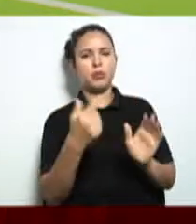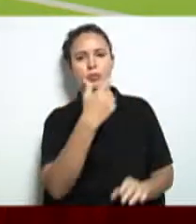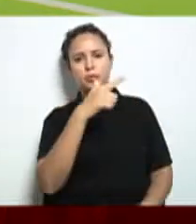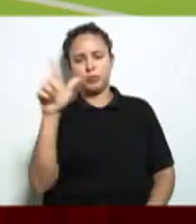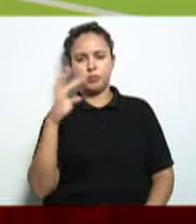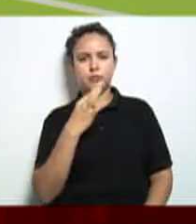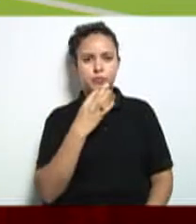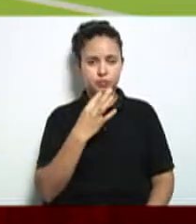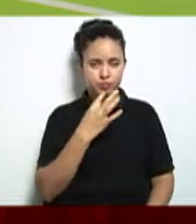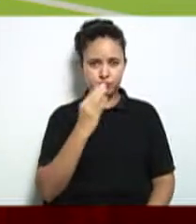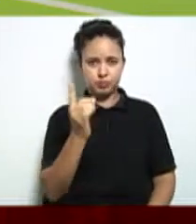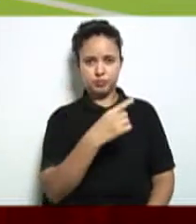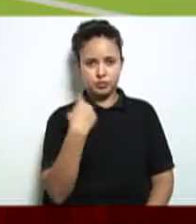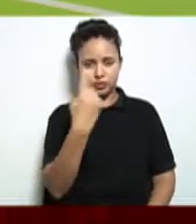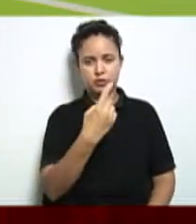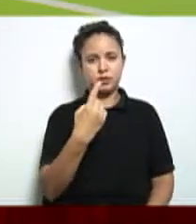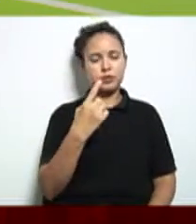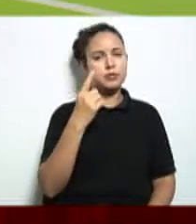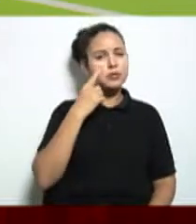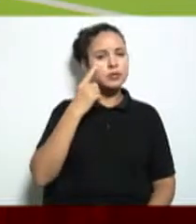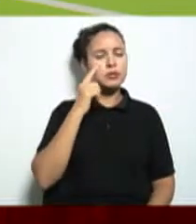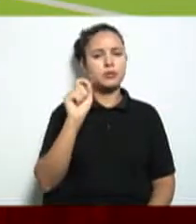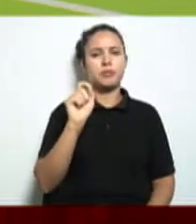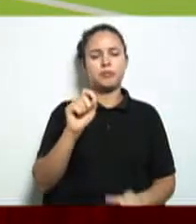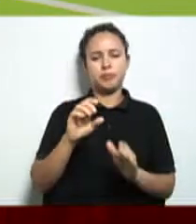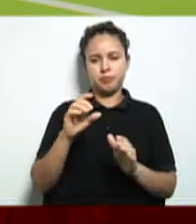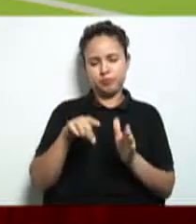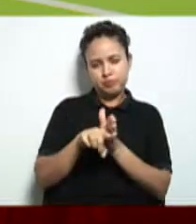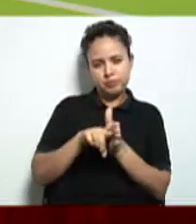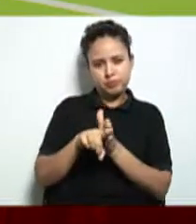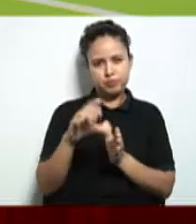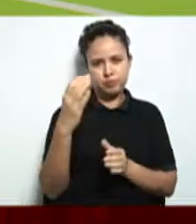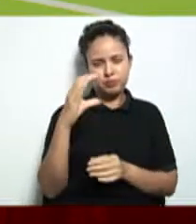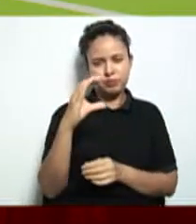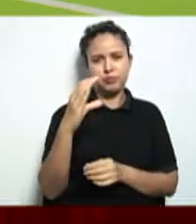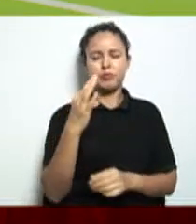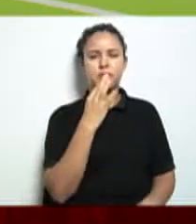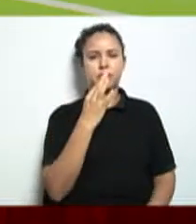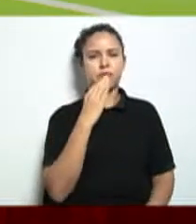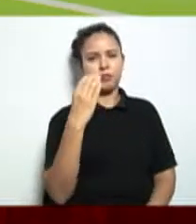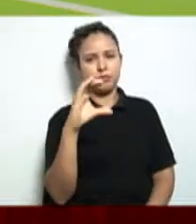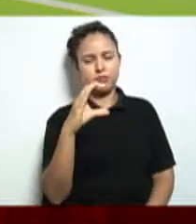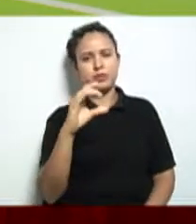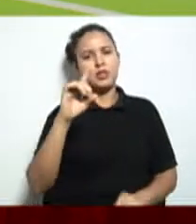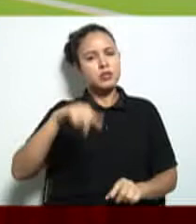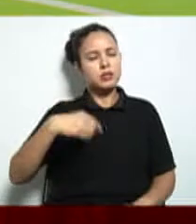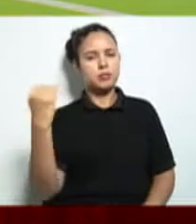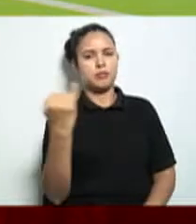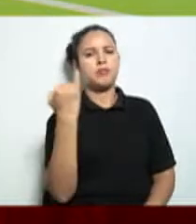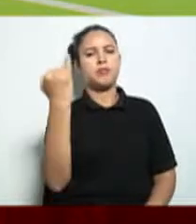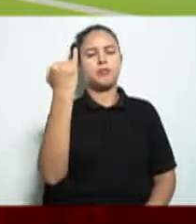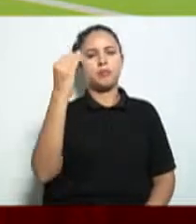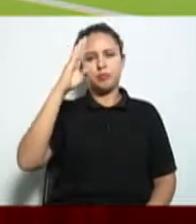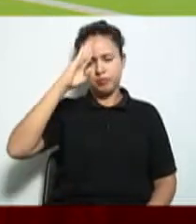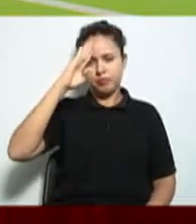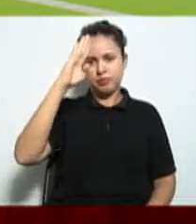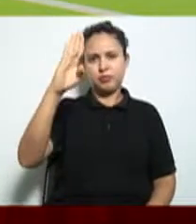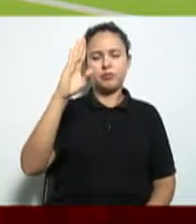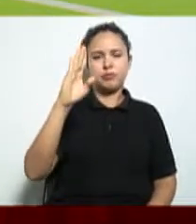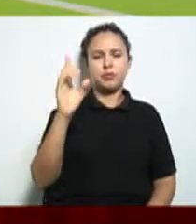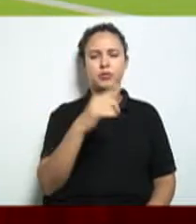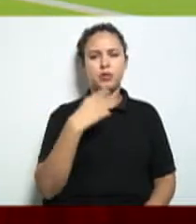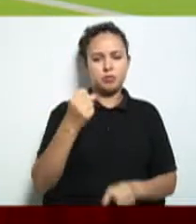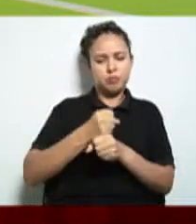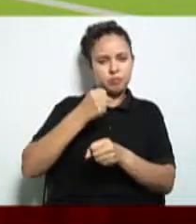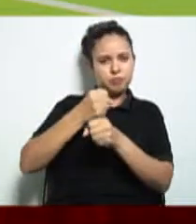gente. E a gente viu que a pesquisa científica, né, o conhecimento científico, ele é muito importante, principalmente para a gente